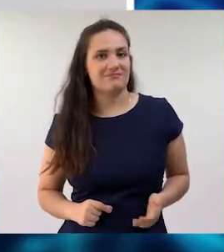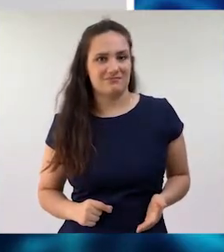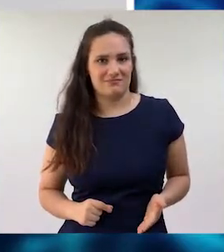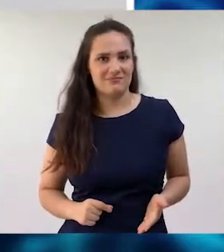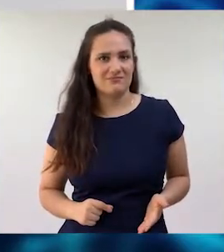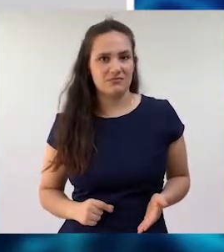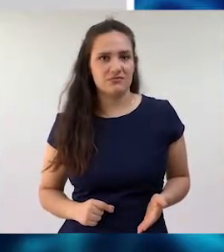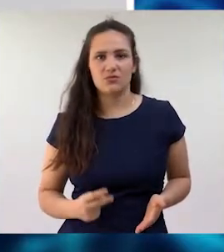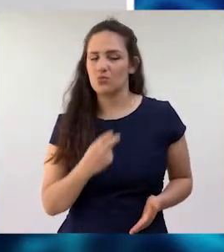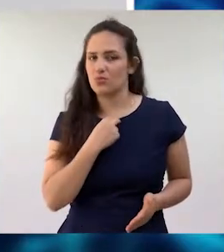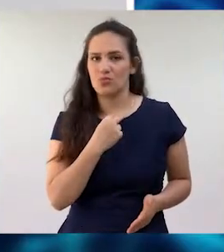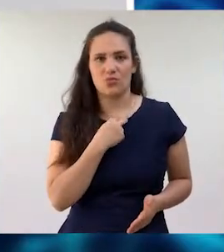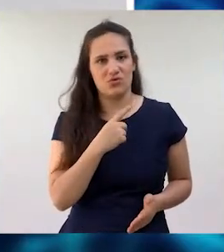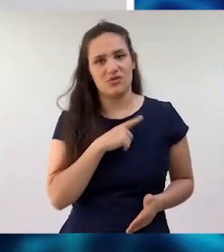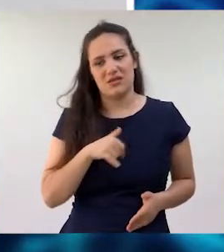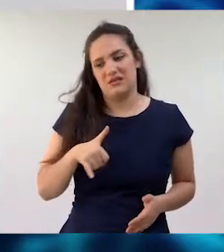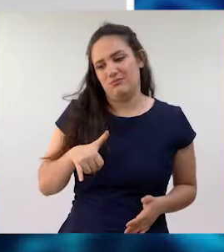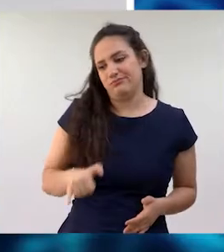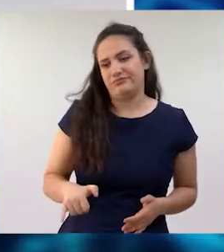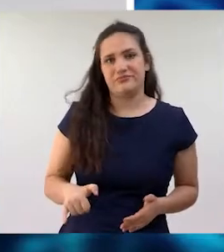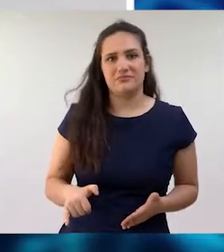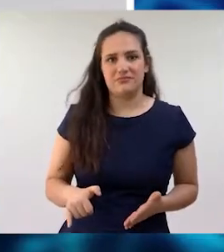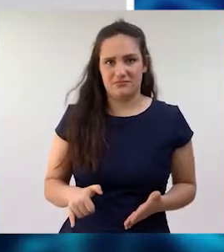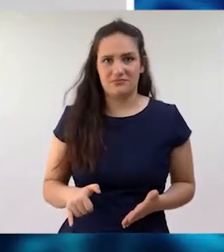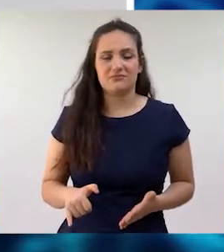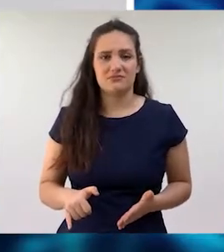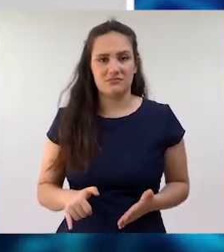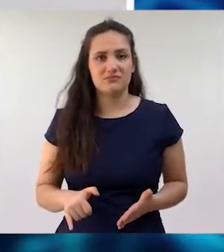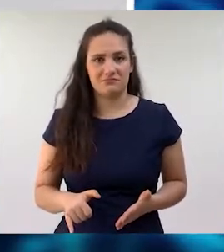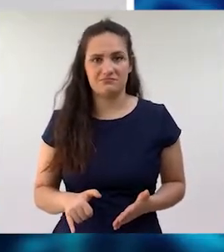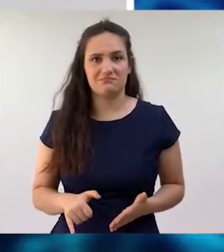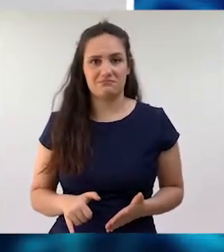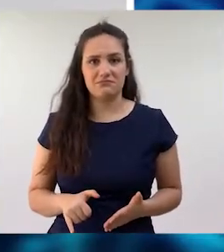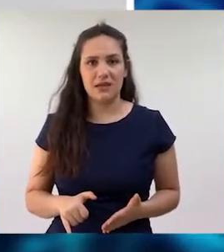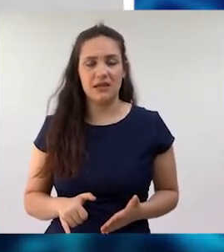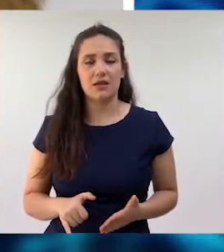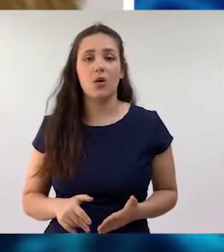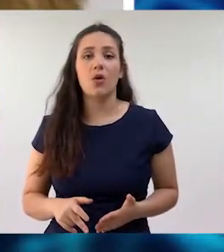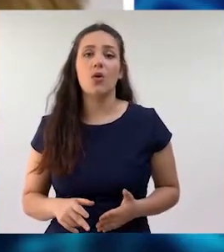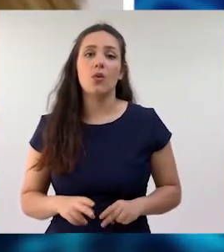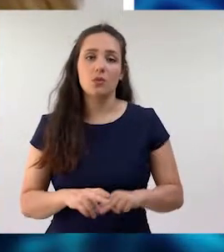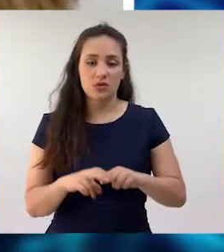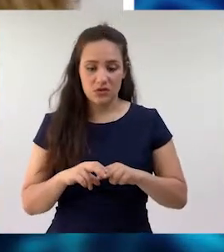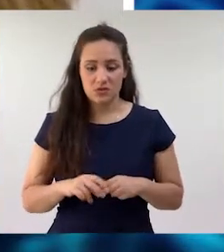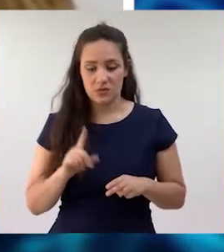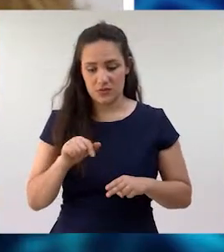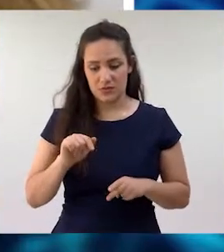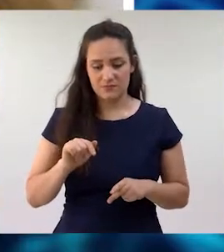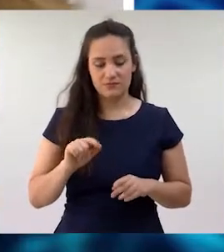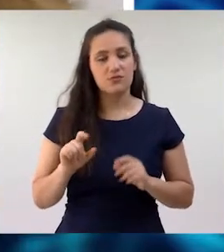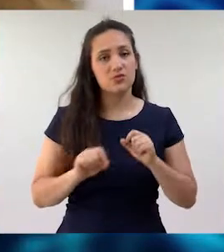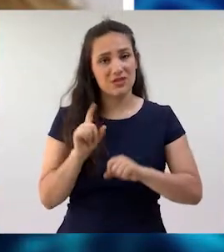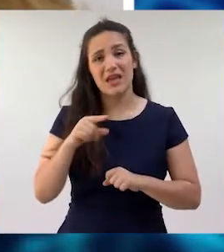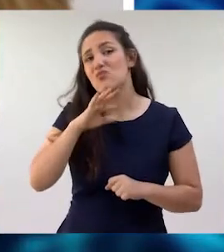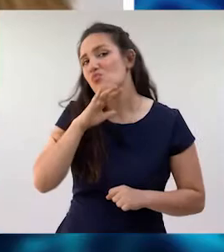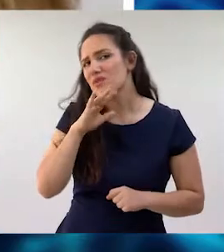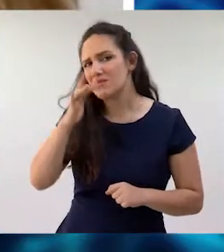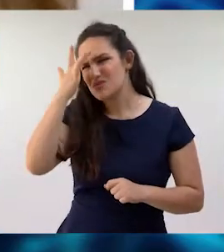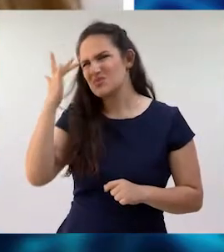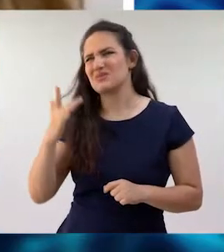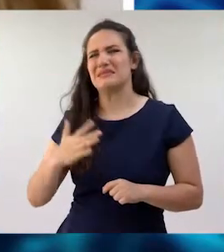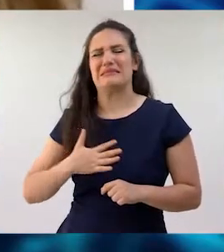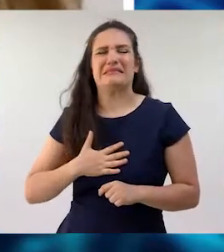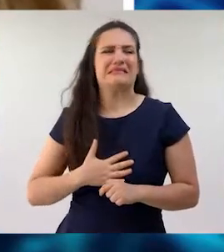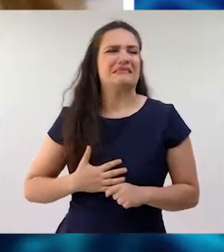vamos entrar e vamos ver fezes, não vai dar para ser feita uma avaliação adequada. Então, o ruim da colonoscopia, o